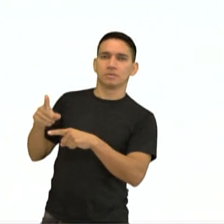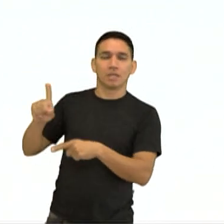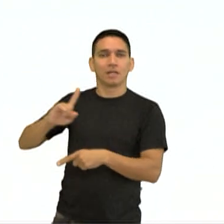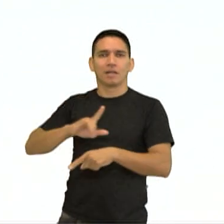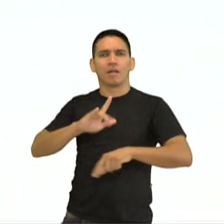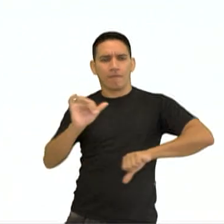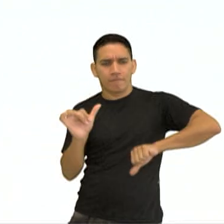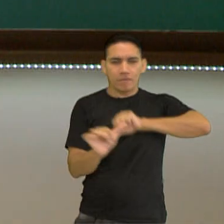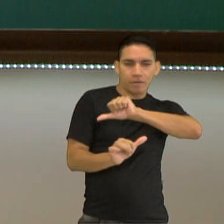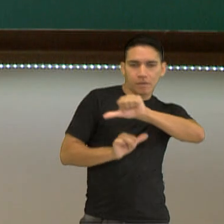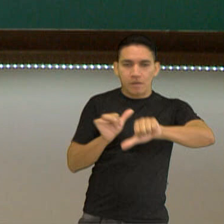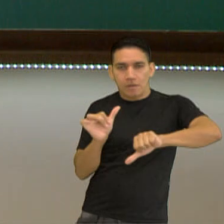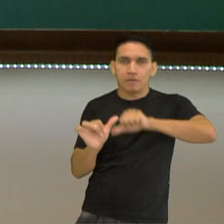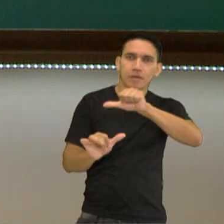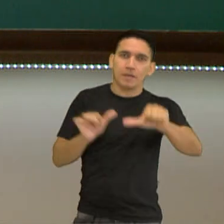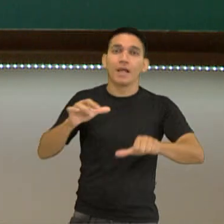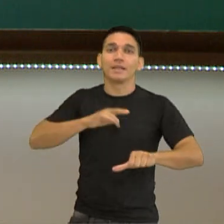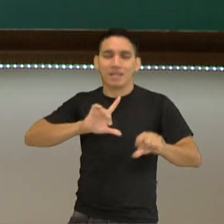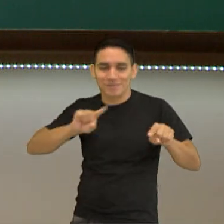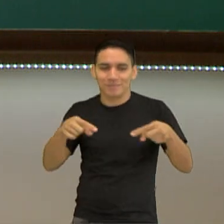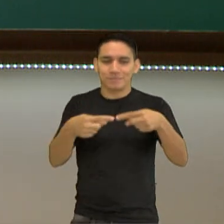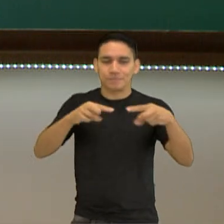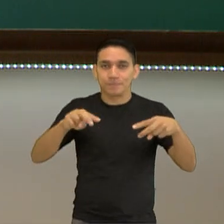inesperadas cenas harmônicas, isso é,